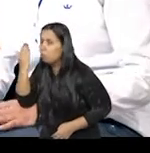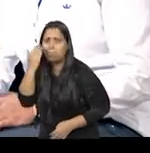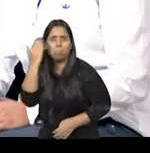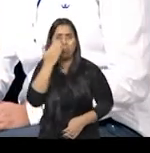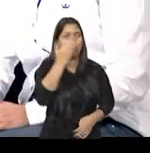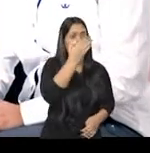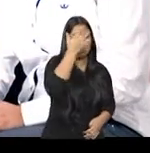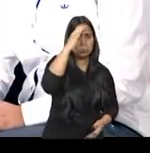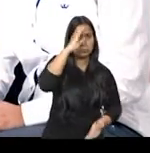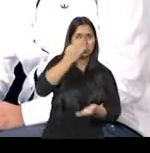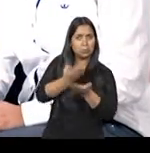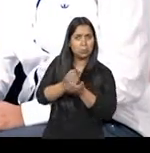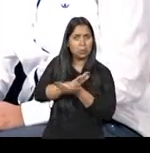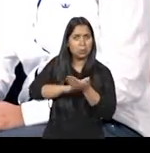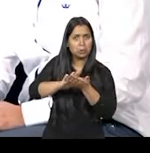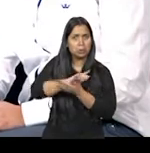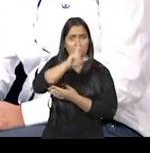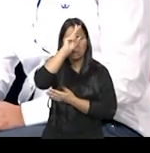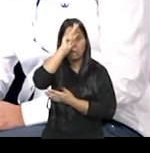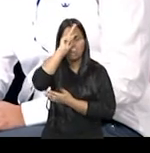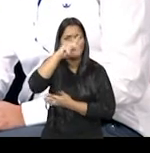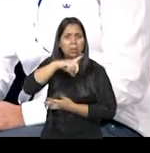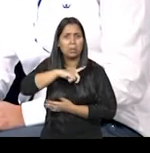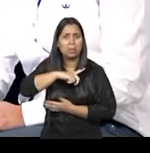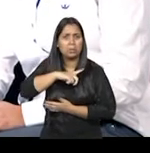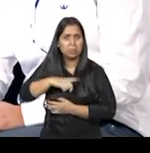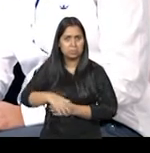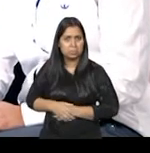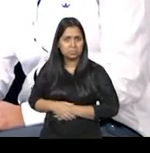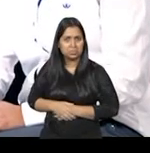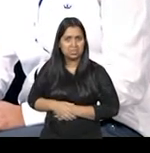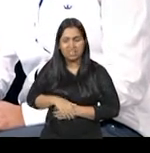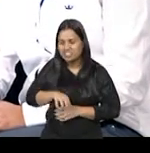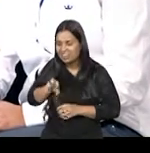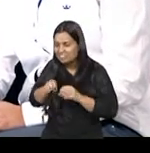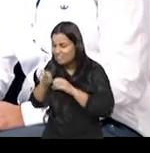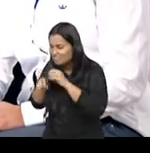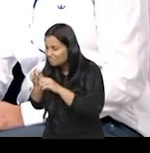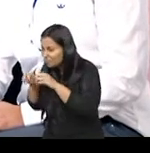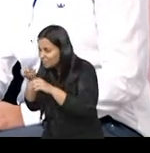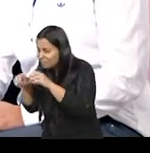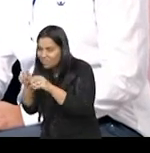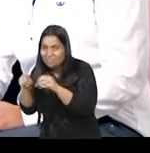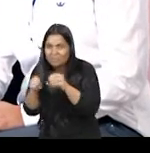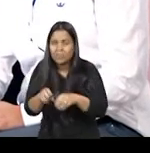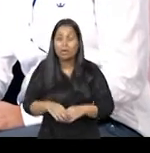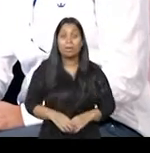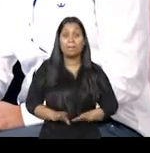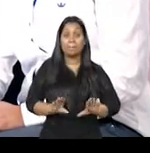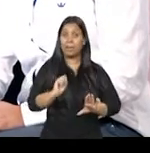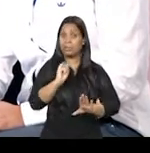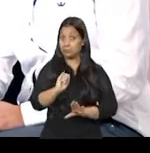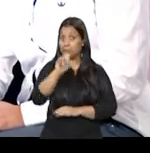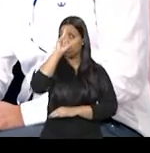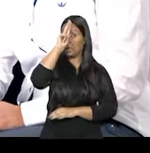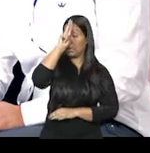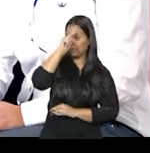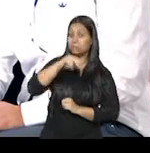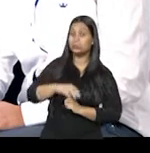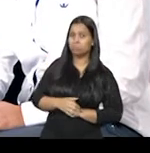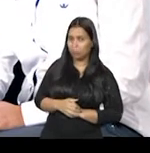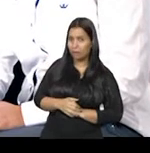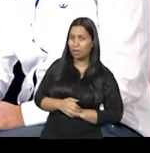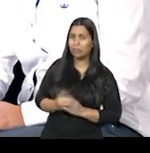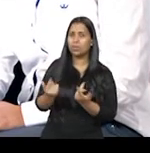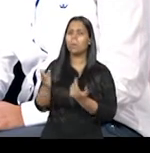e ninguém acreditaria no mal secreto que roía a casa tão tranquila. Mas se elas, como os